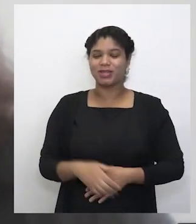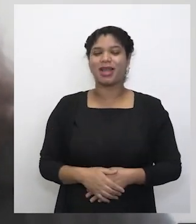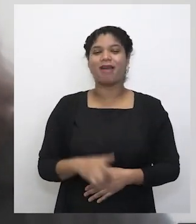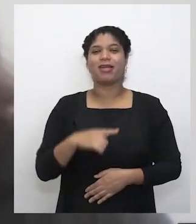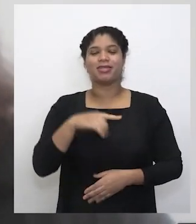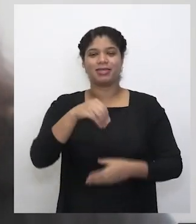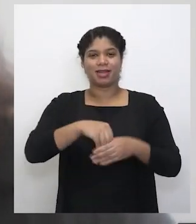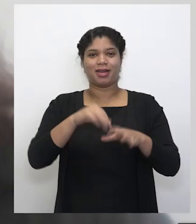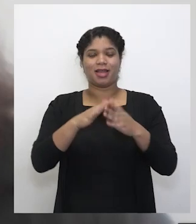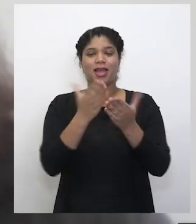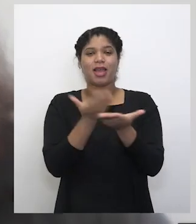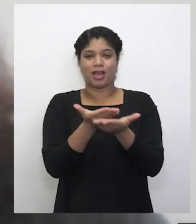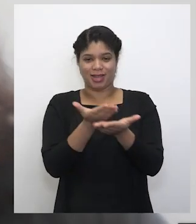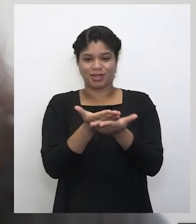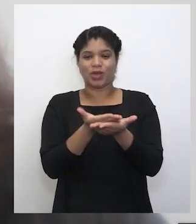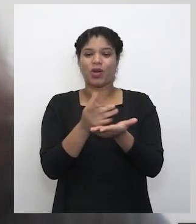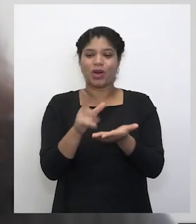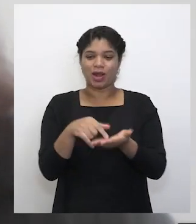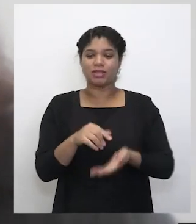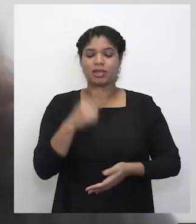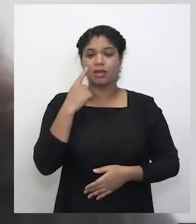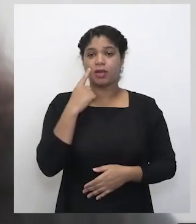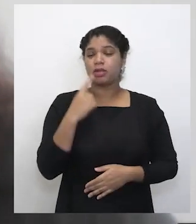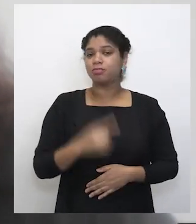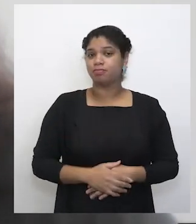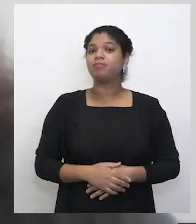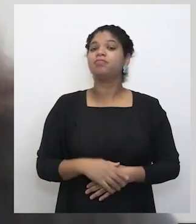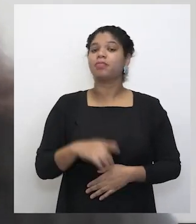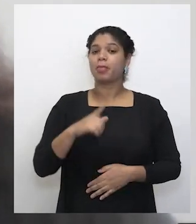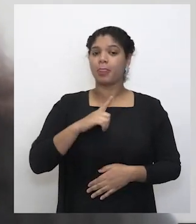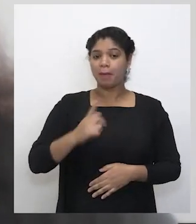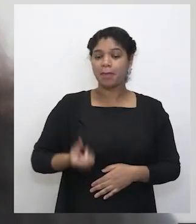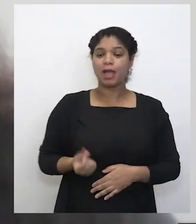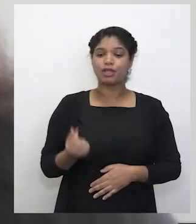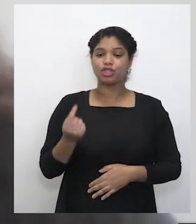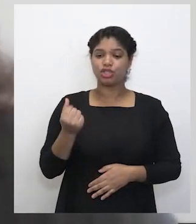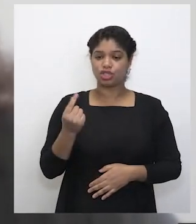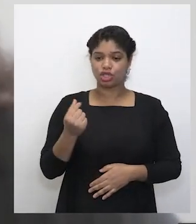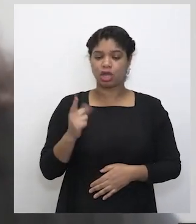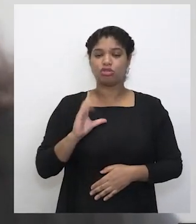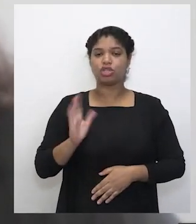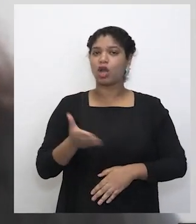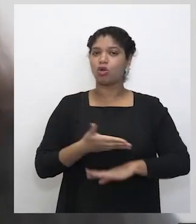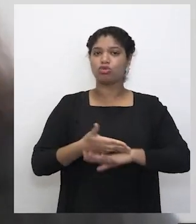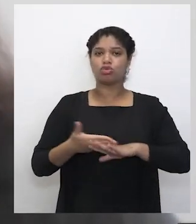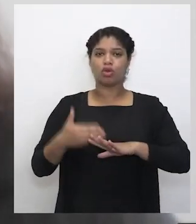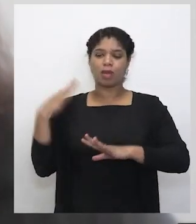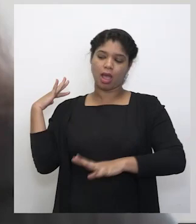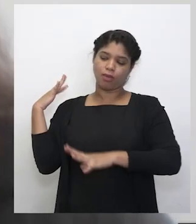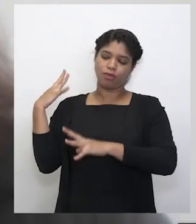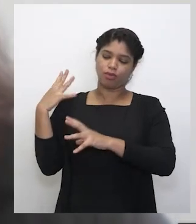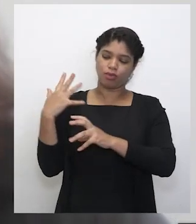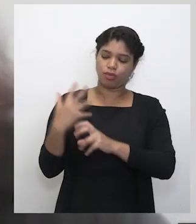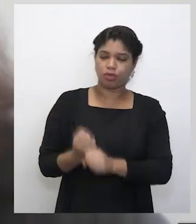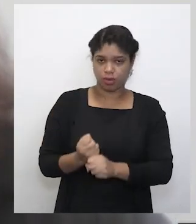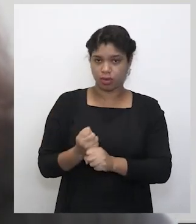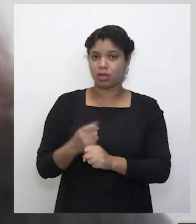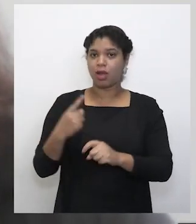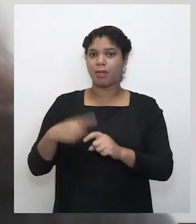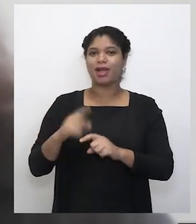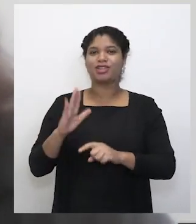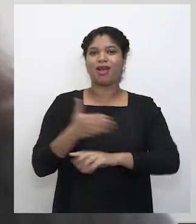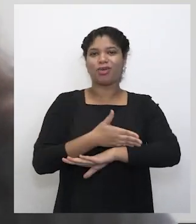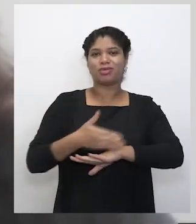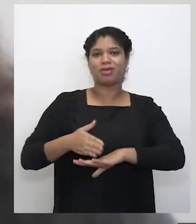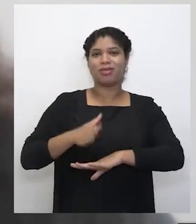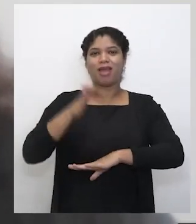a escola vazio, eles já trazem, né, essa bagagem, né? Acompanham os pais nas compras,